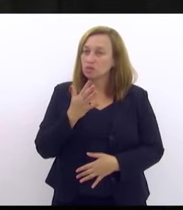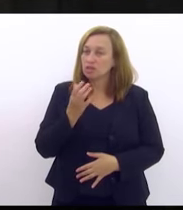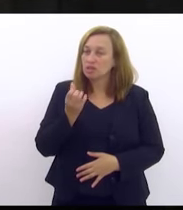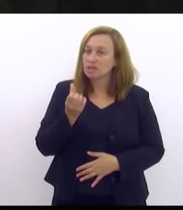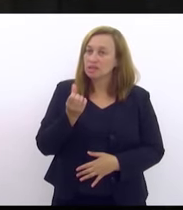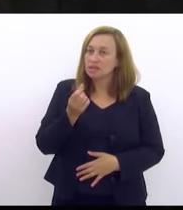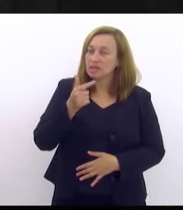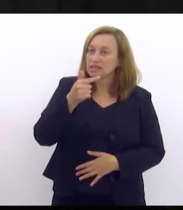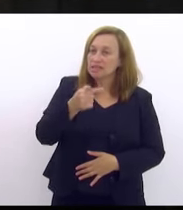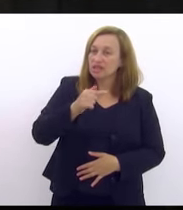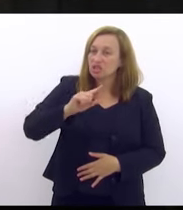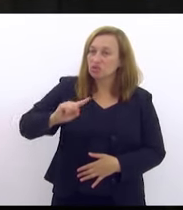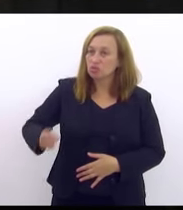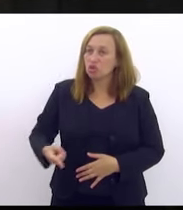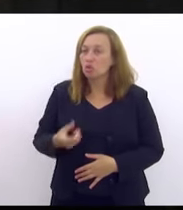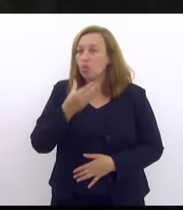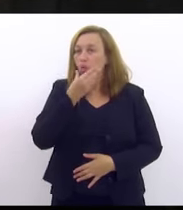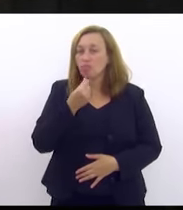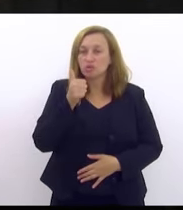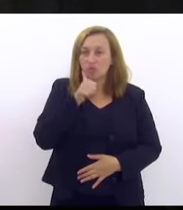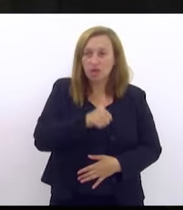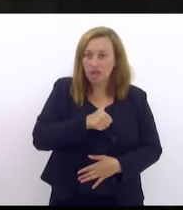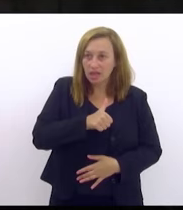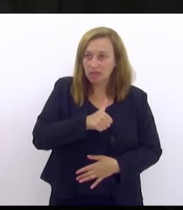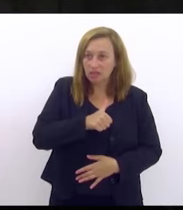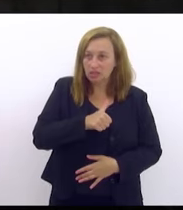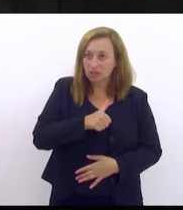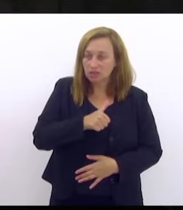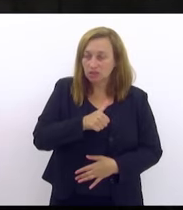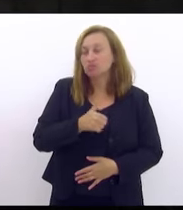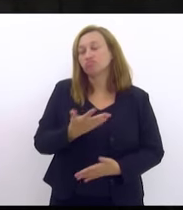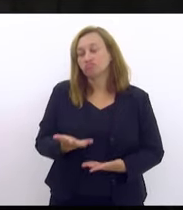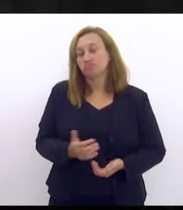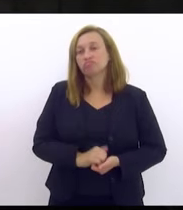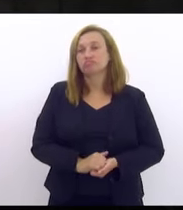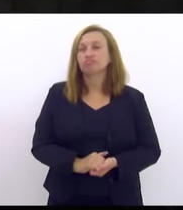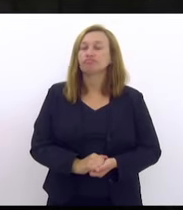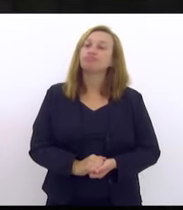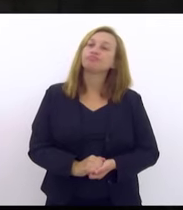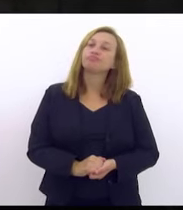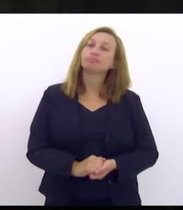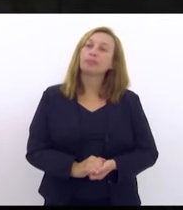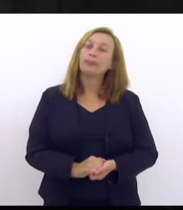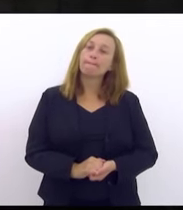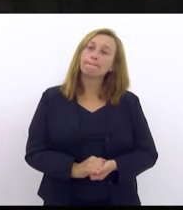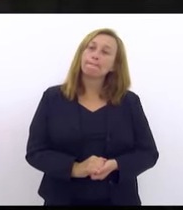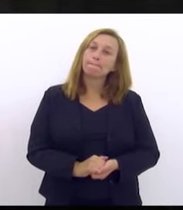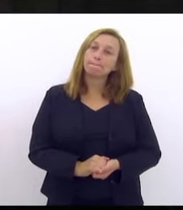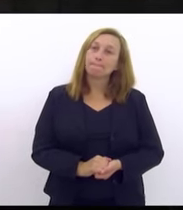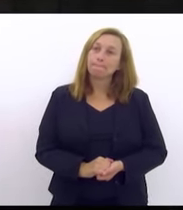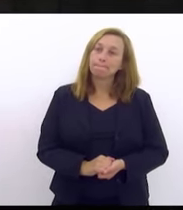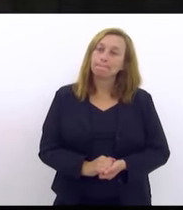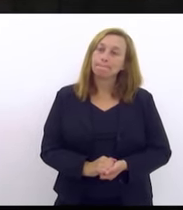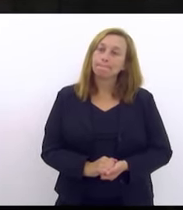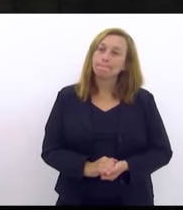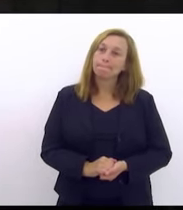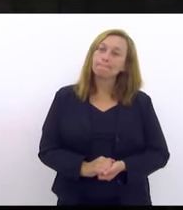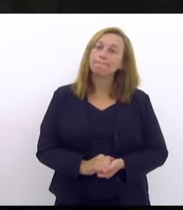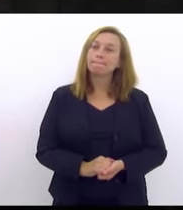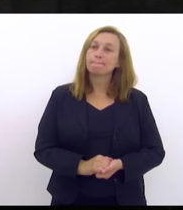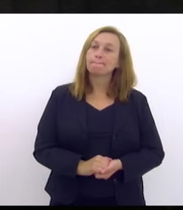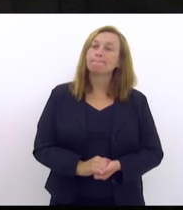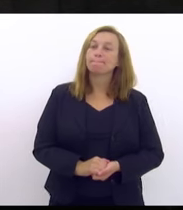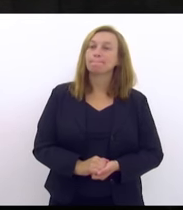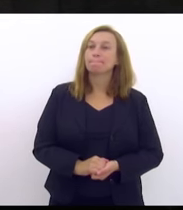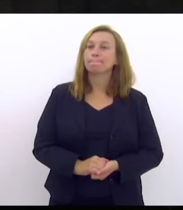7 mil homens e mulheres, né? A sua força de 7 mil pessoas. O tamanho